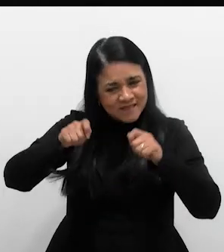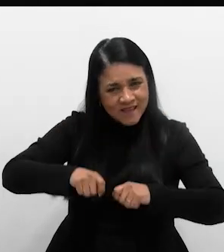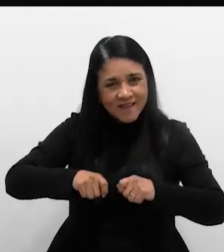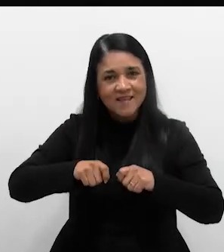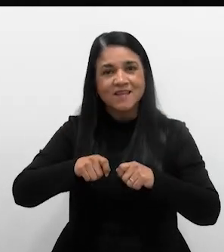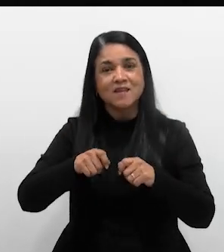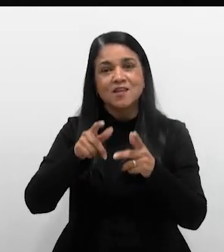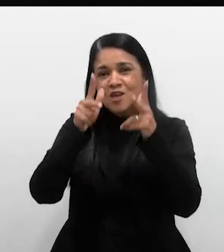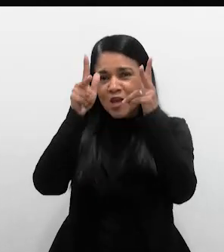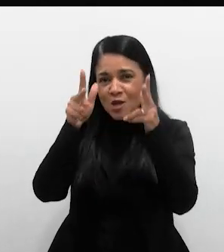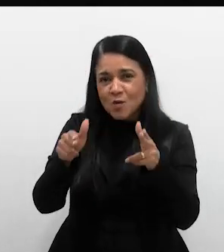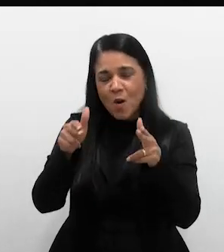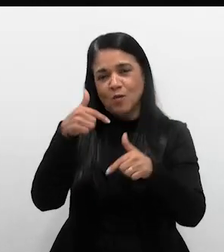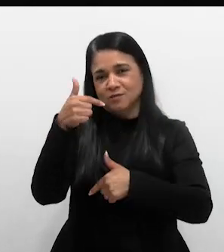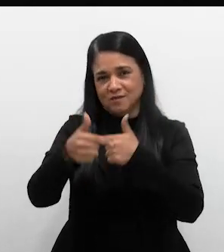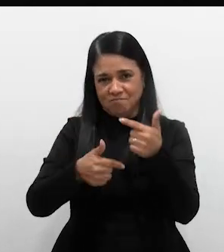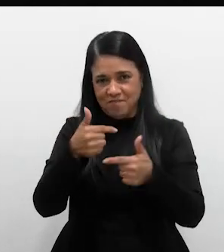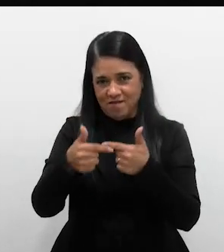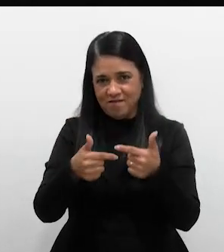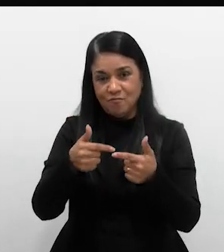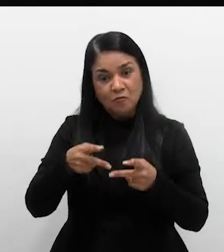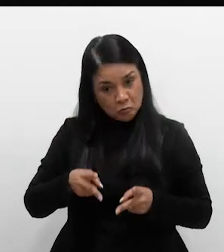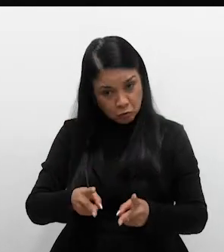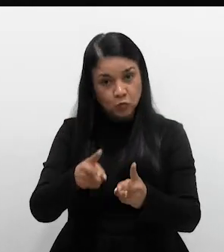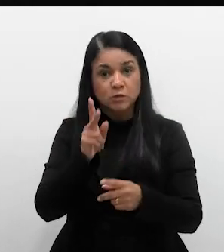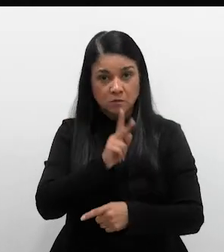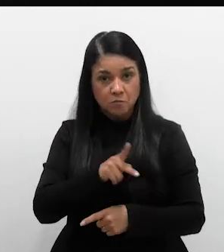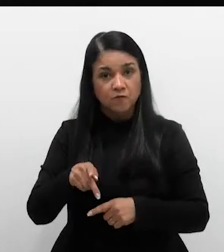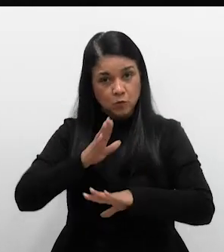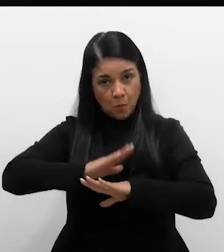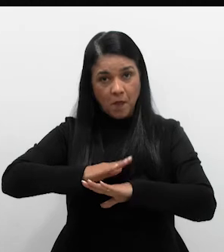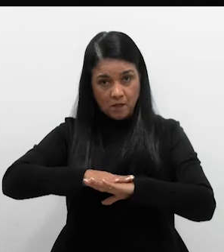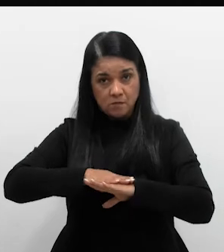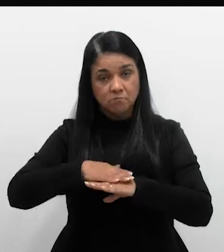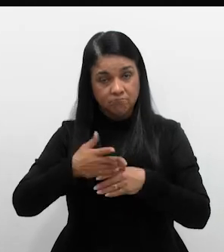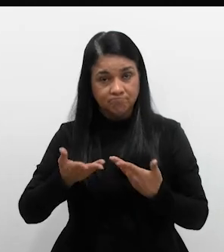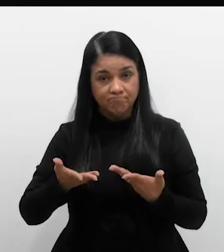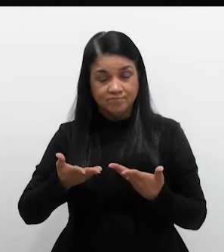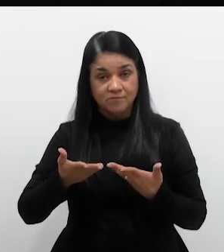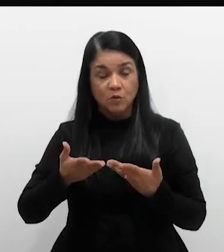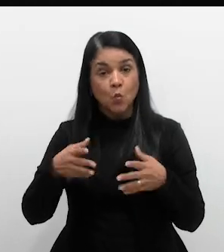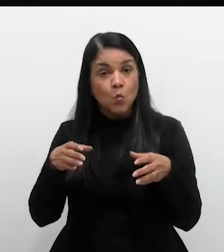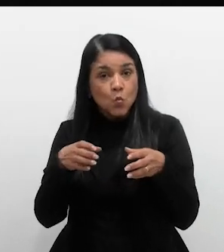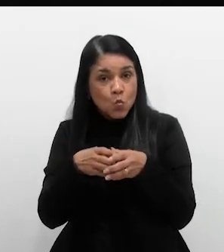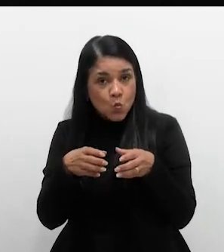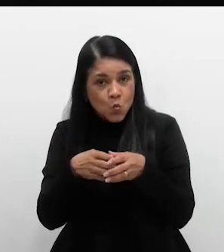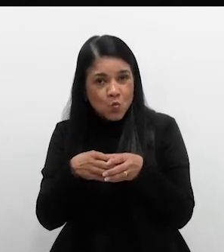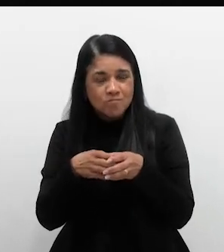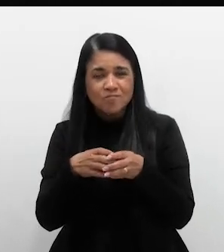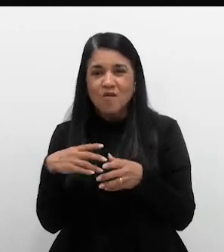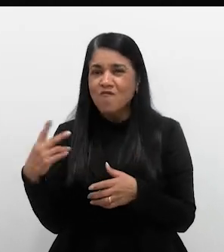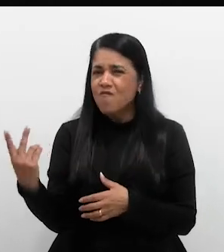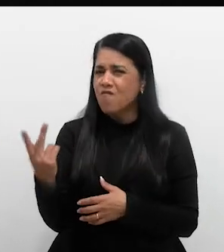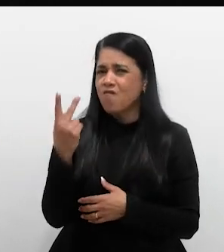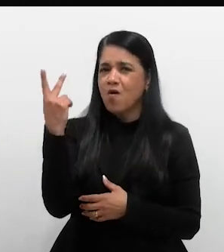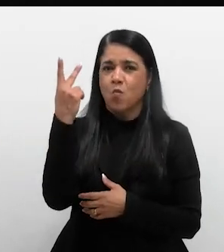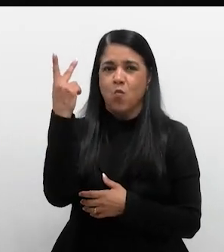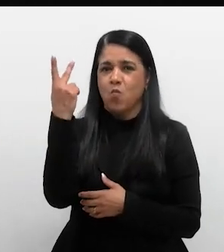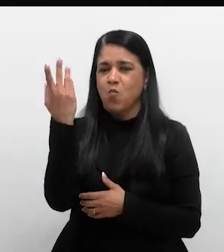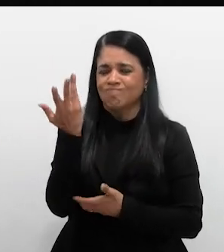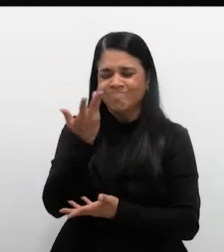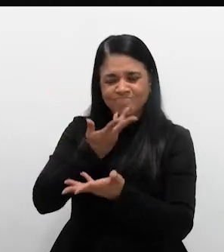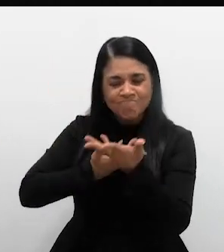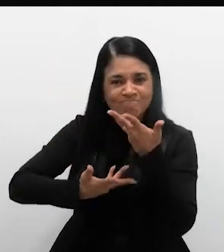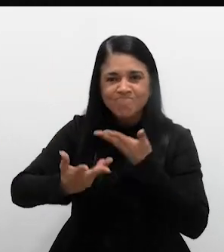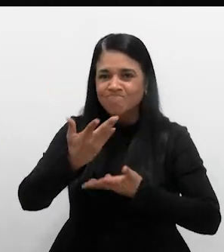pessoas capazes de fazer aquele ofício. Eu acho que o coletivo torna tudo mais valioso,